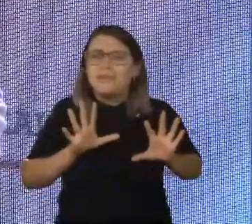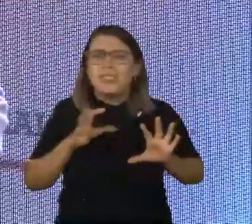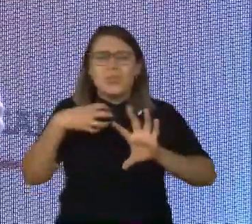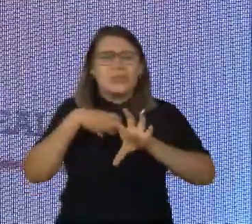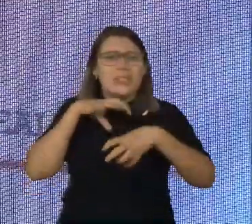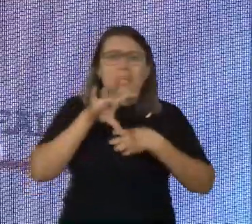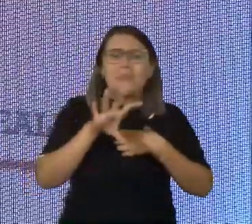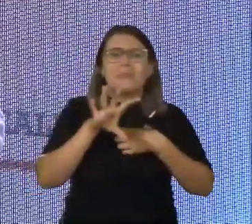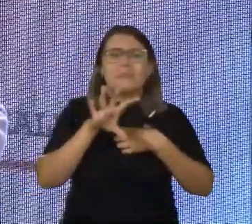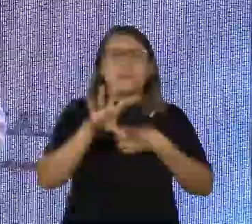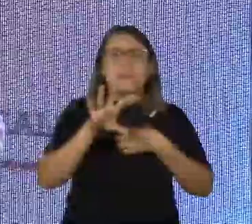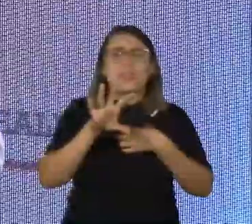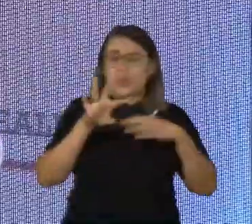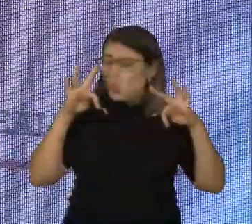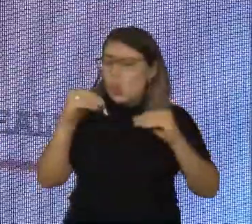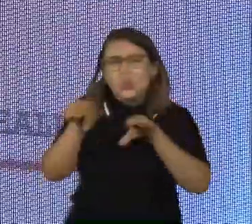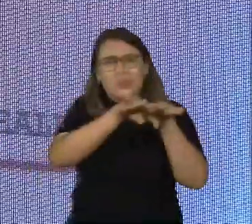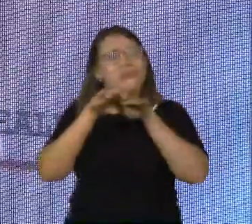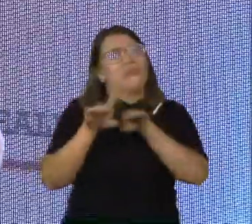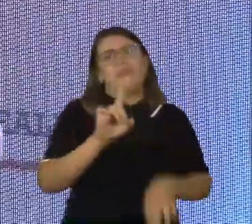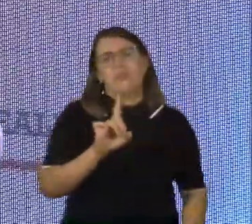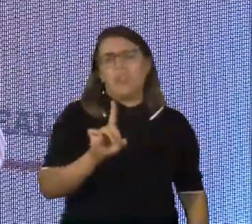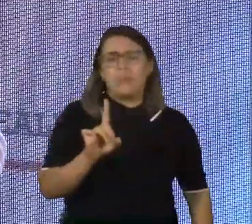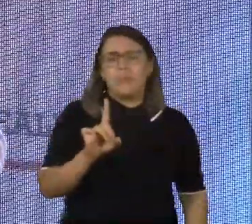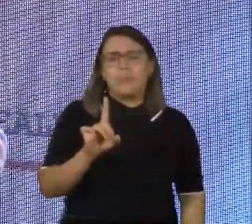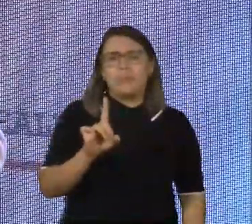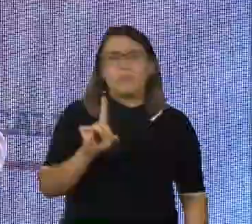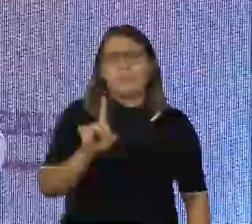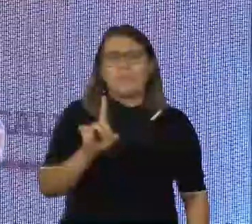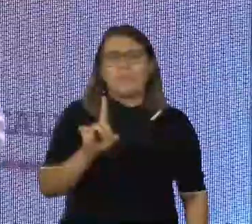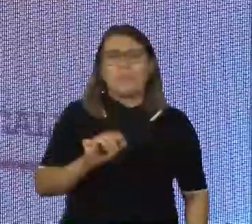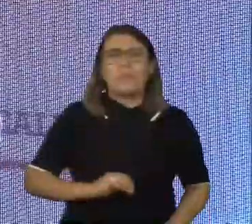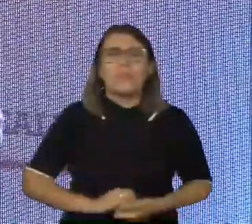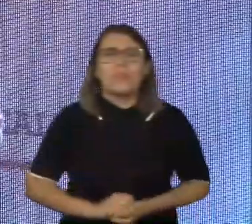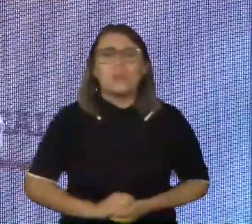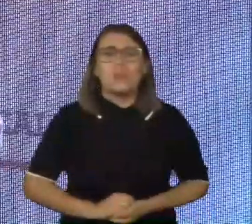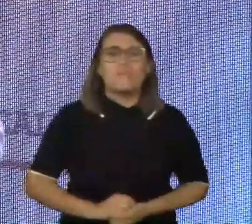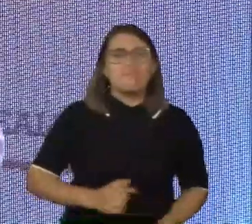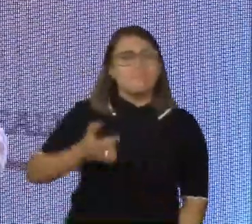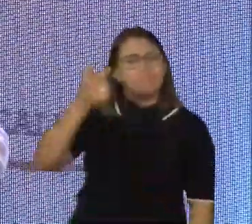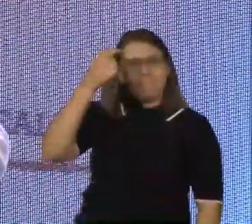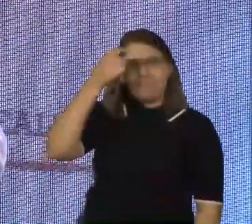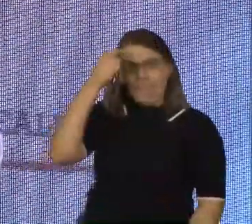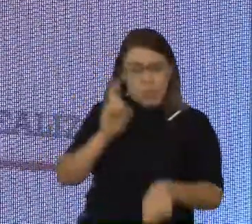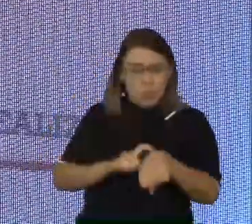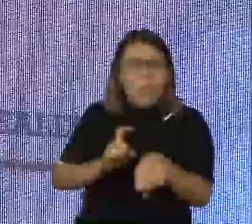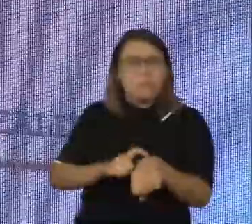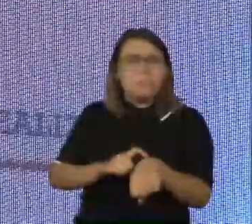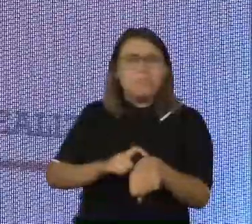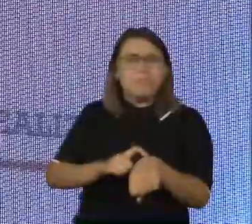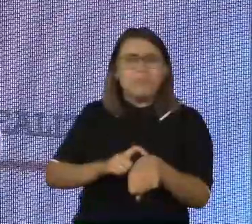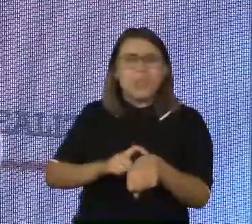transitórios que não servem para todos. Fure a bolha. Use o seu precioso tempo